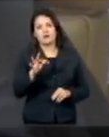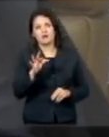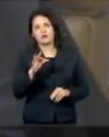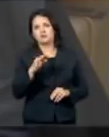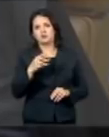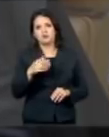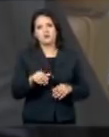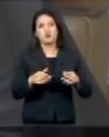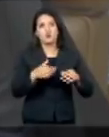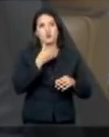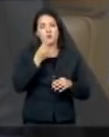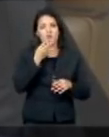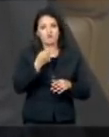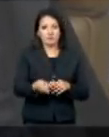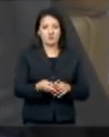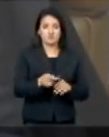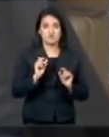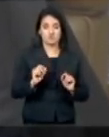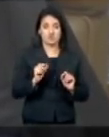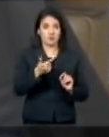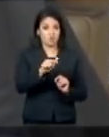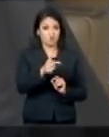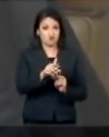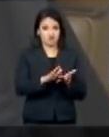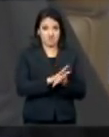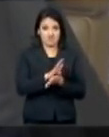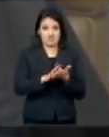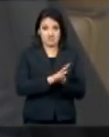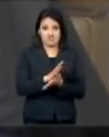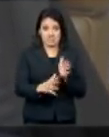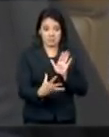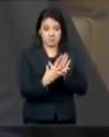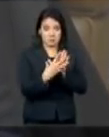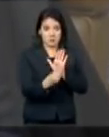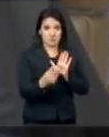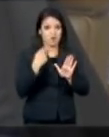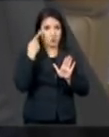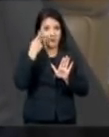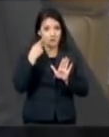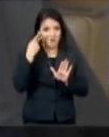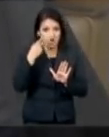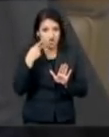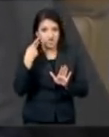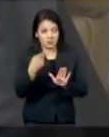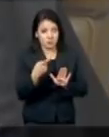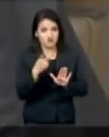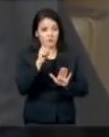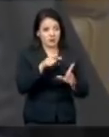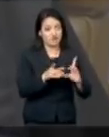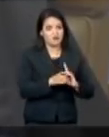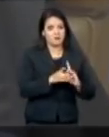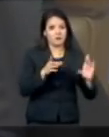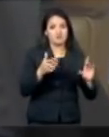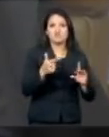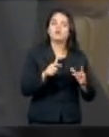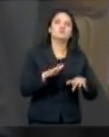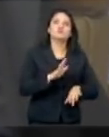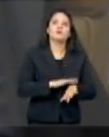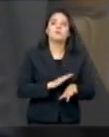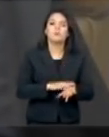ênfase não a vir nos modelos políticos que consagram a democracia espaço